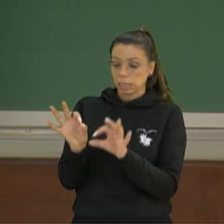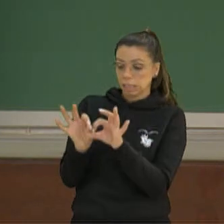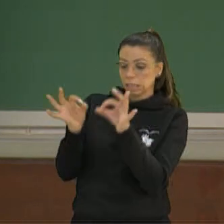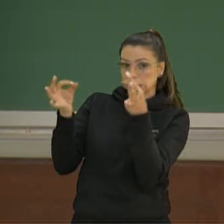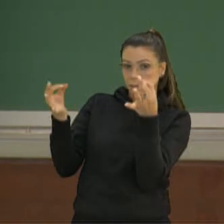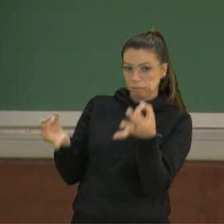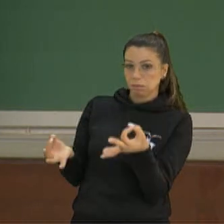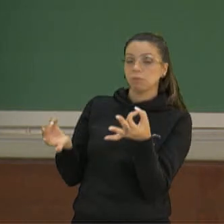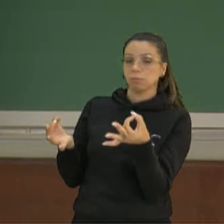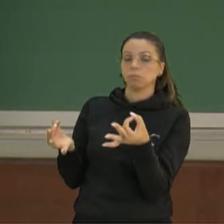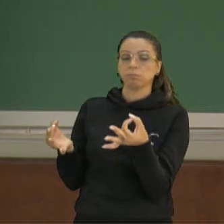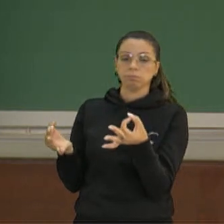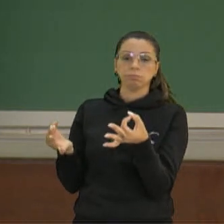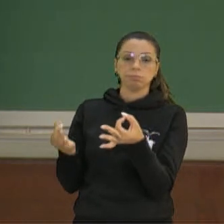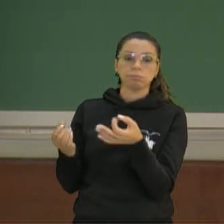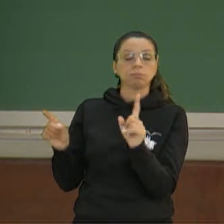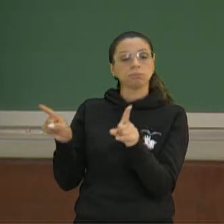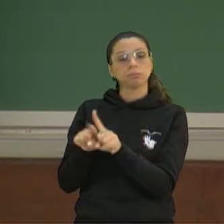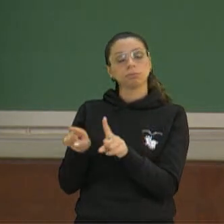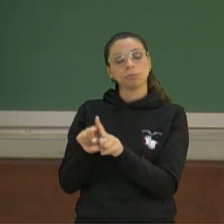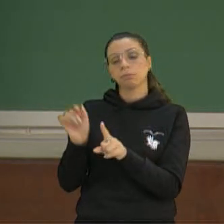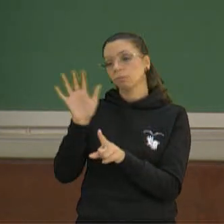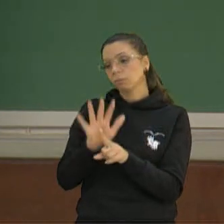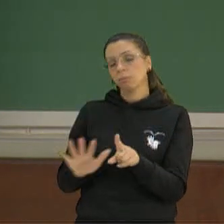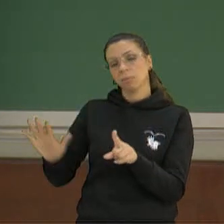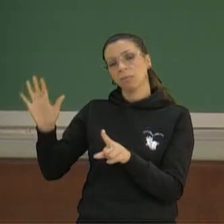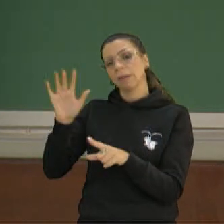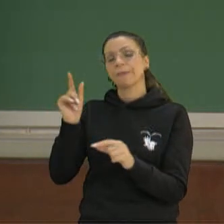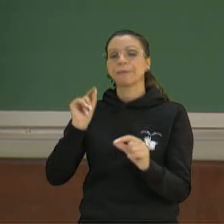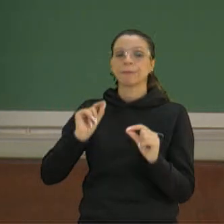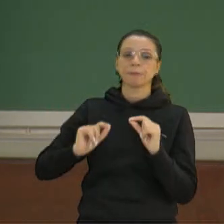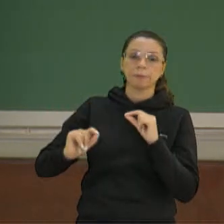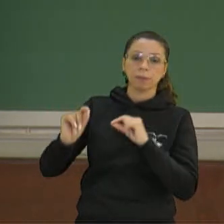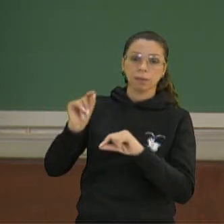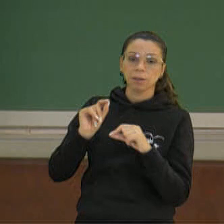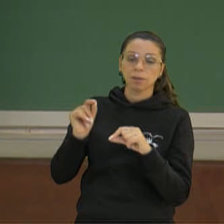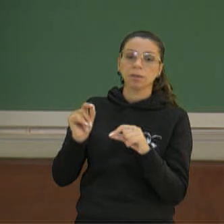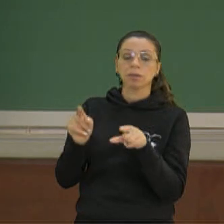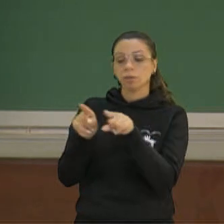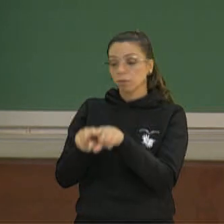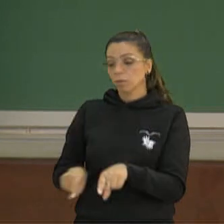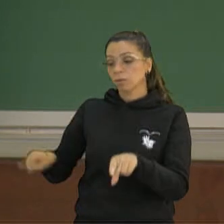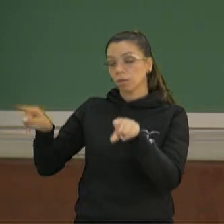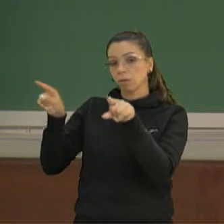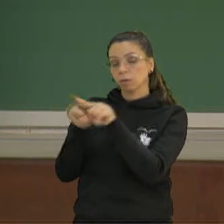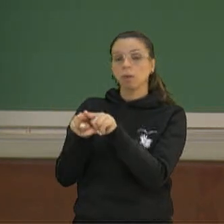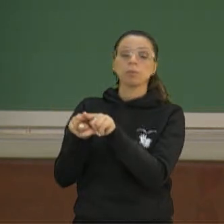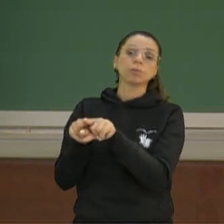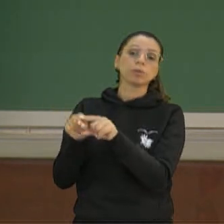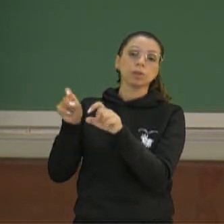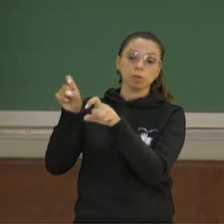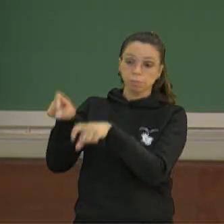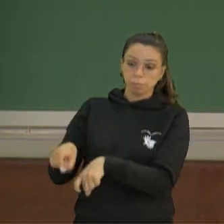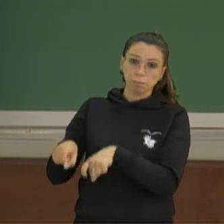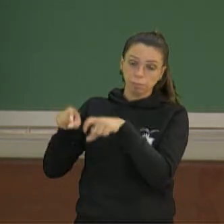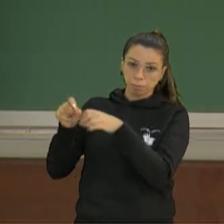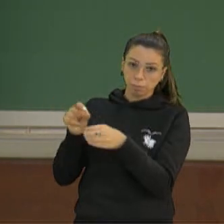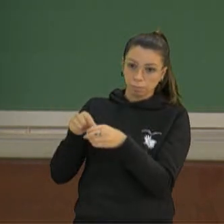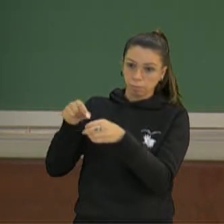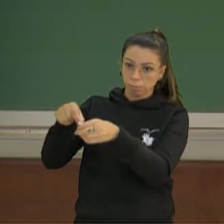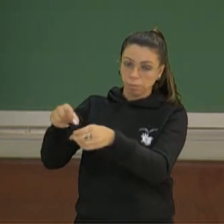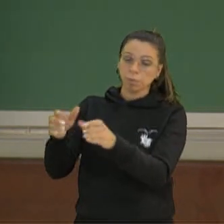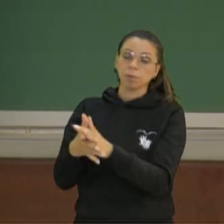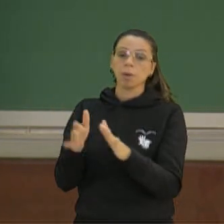mais rudimentar. De modo geral, é realizada a rotação de cultura. Então, quando nós,